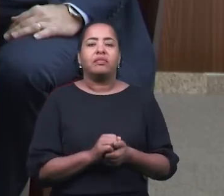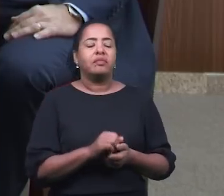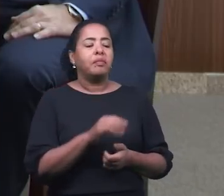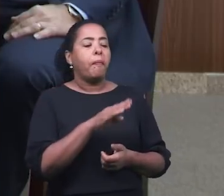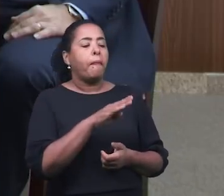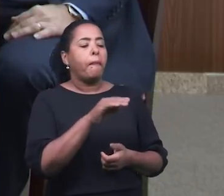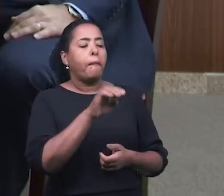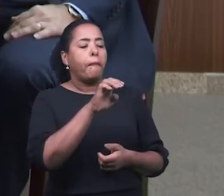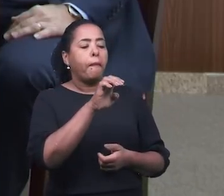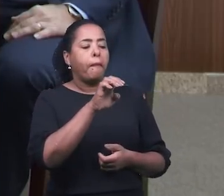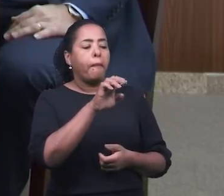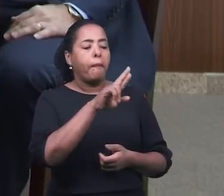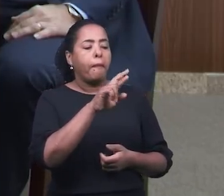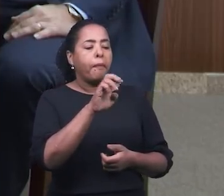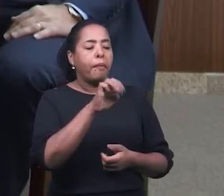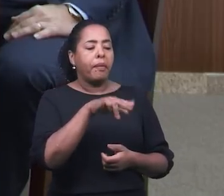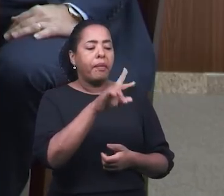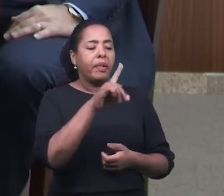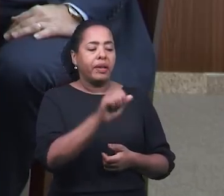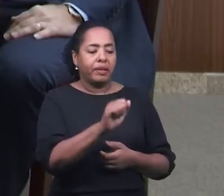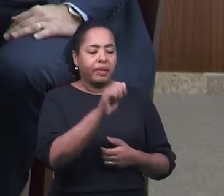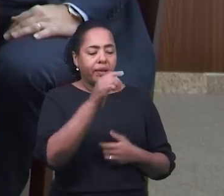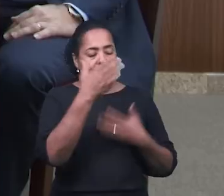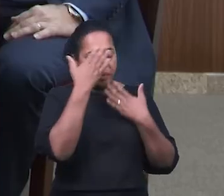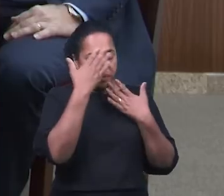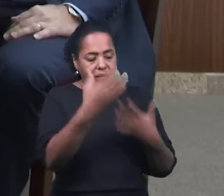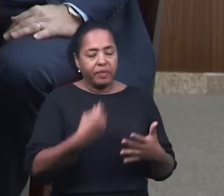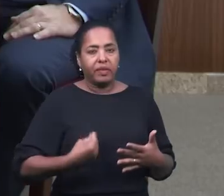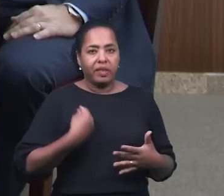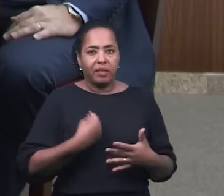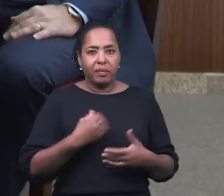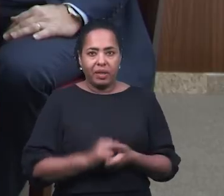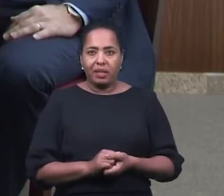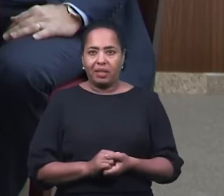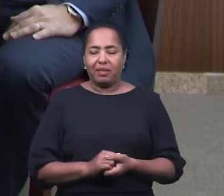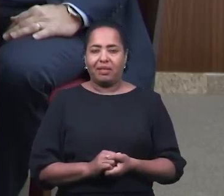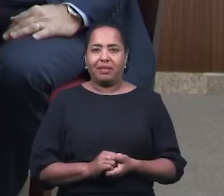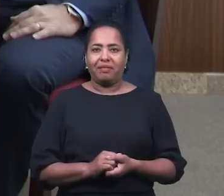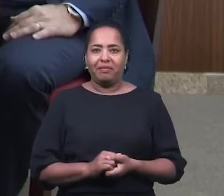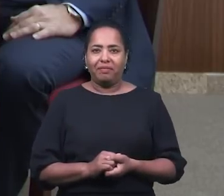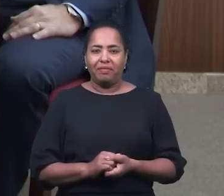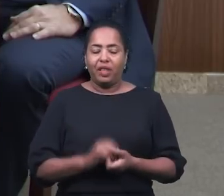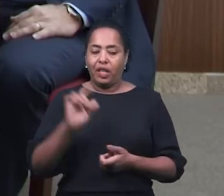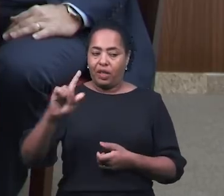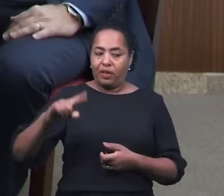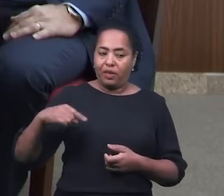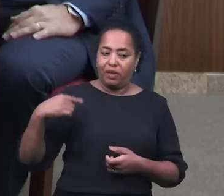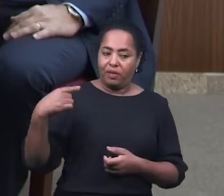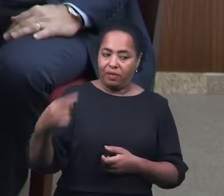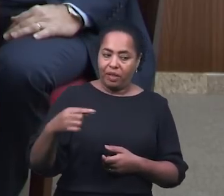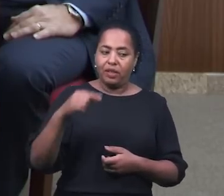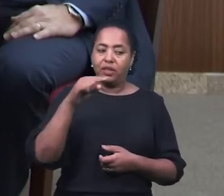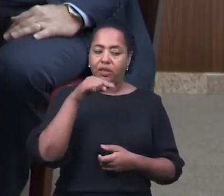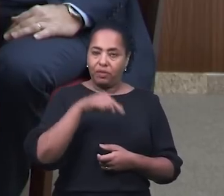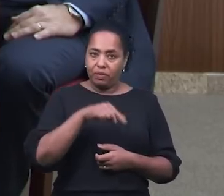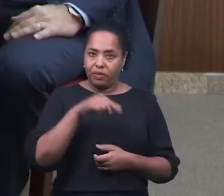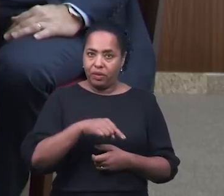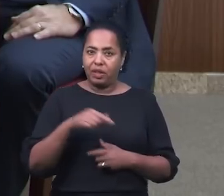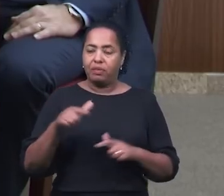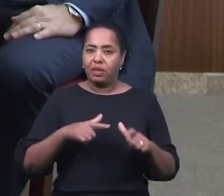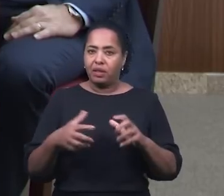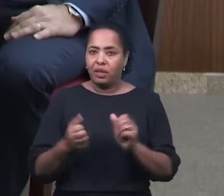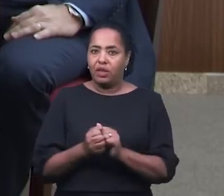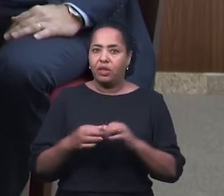também. Brenda, muito obrigado pela sua presença. Participação pequena hoje, viu? Mas a próxima vez você